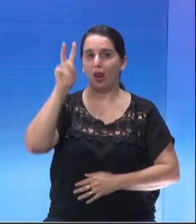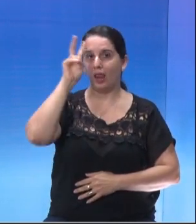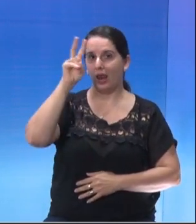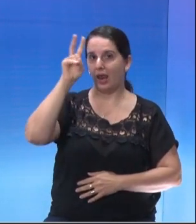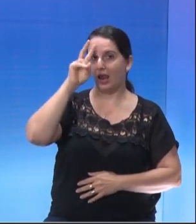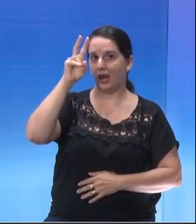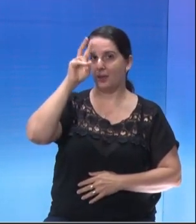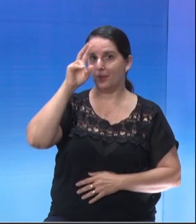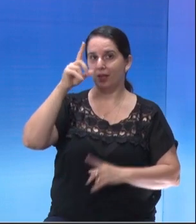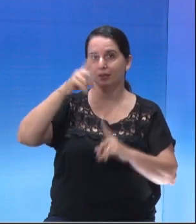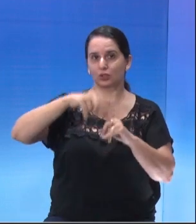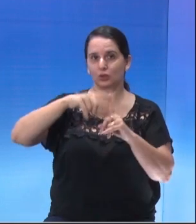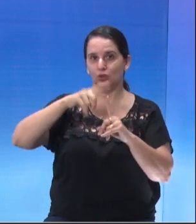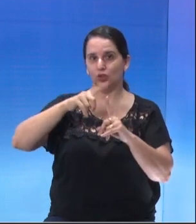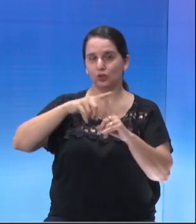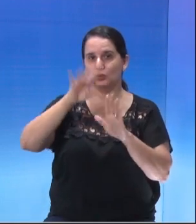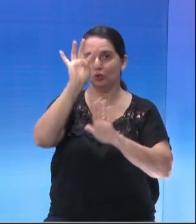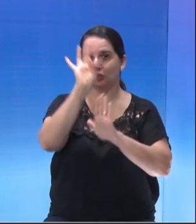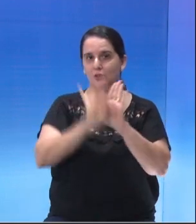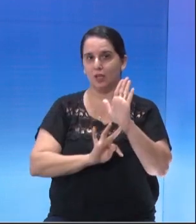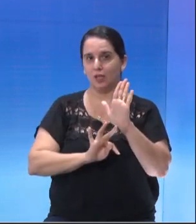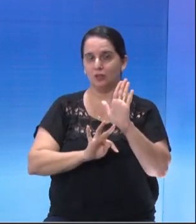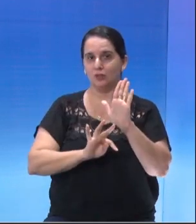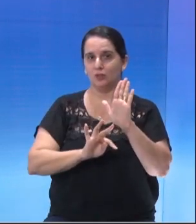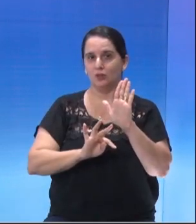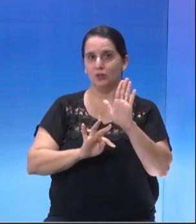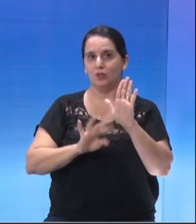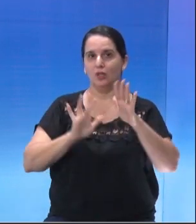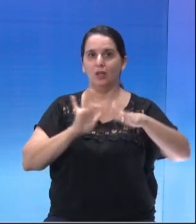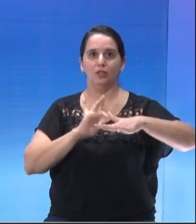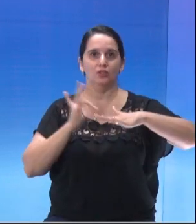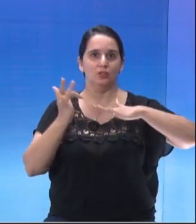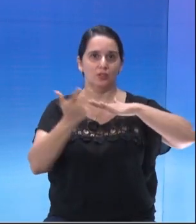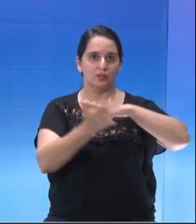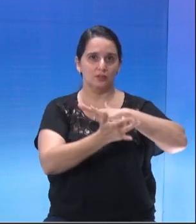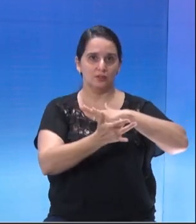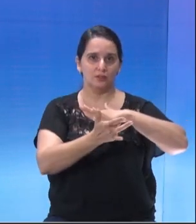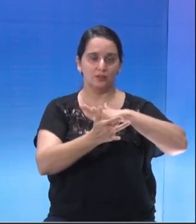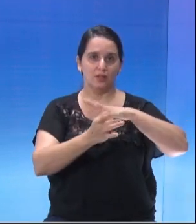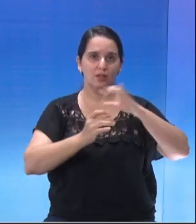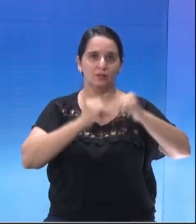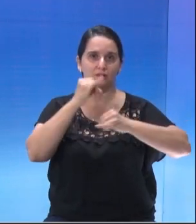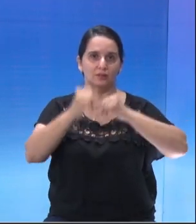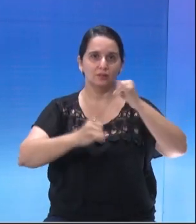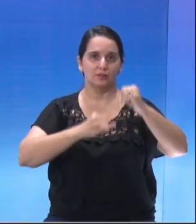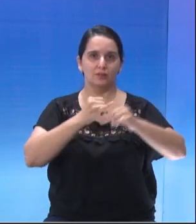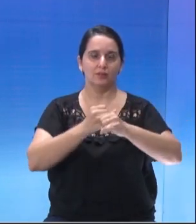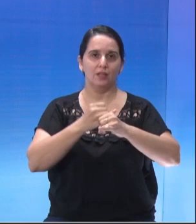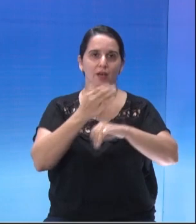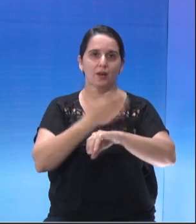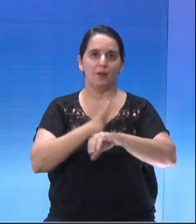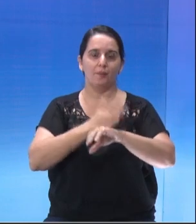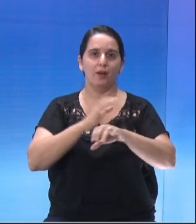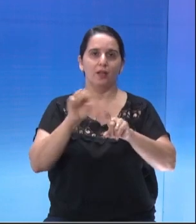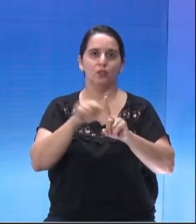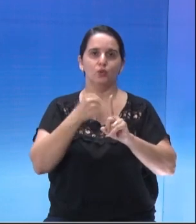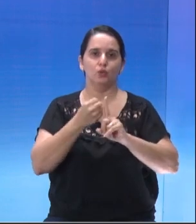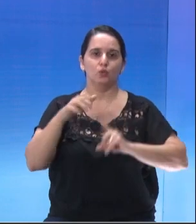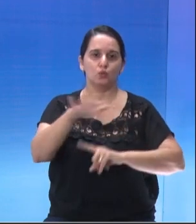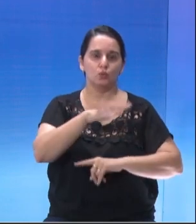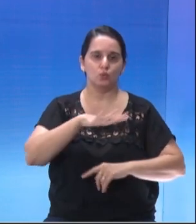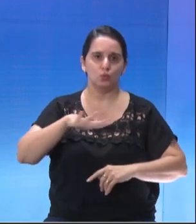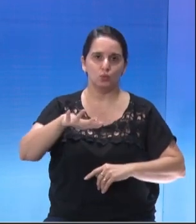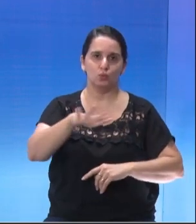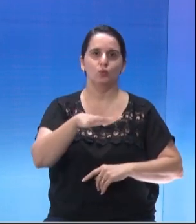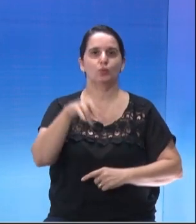que esses são gêneros digitais, né? Porque circulam no nosso dia a dia, nas práticas sociais, a gente está sempre lidando com